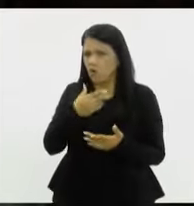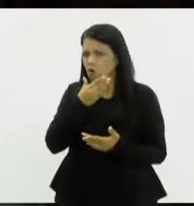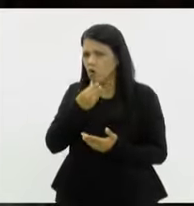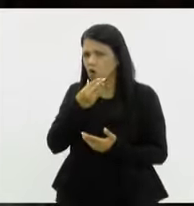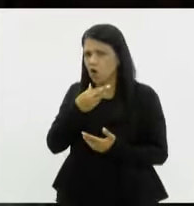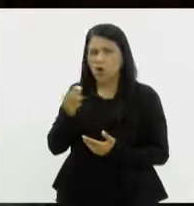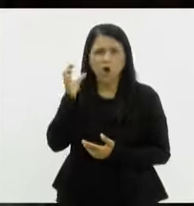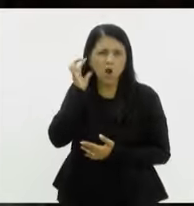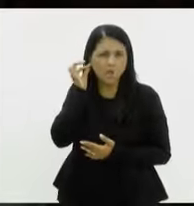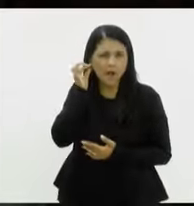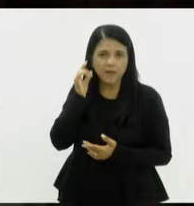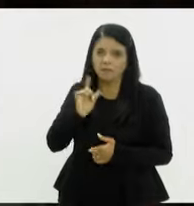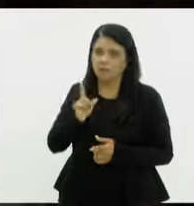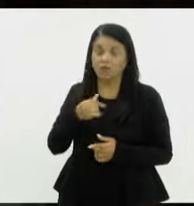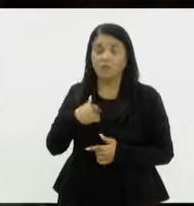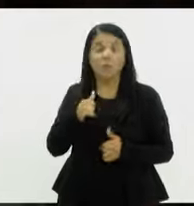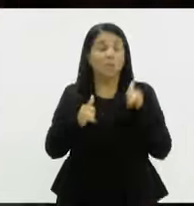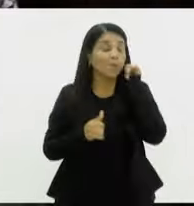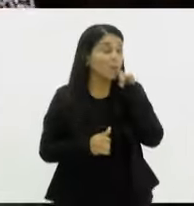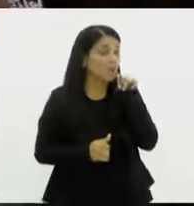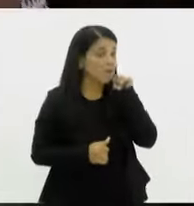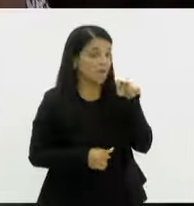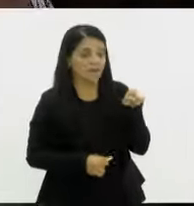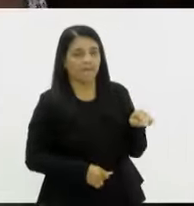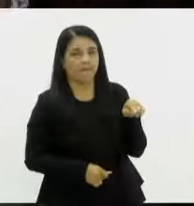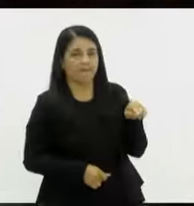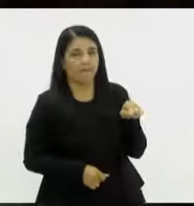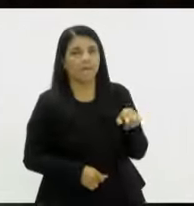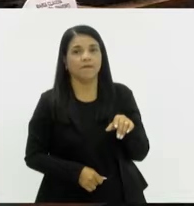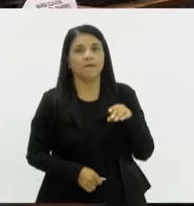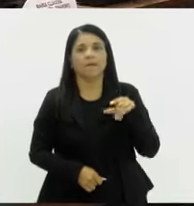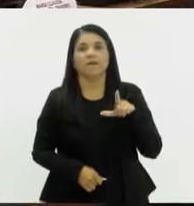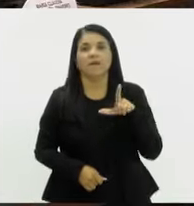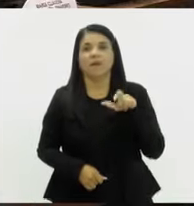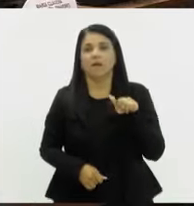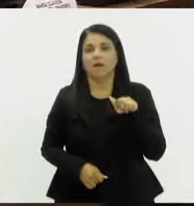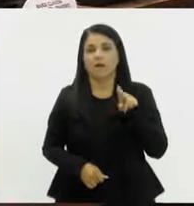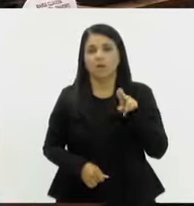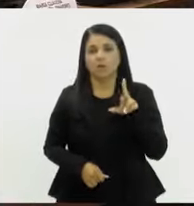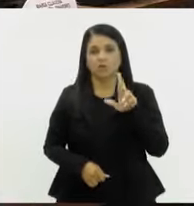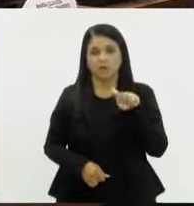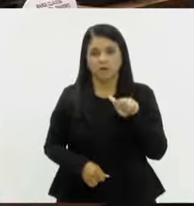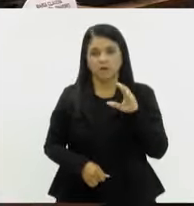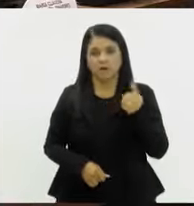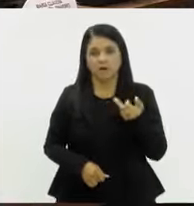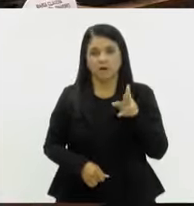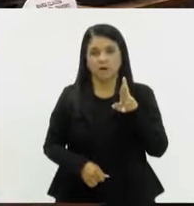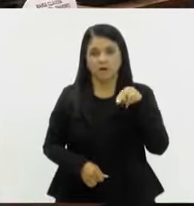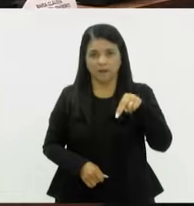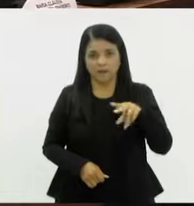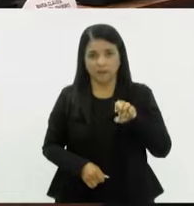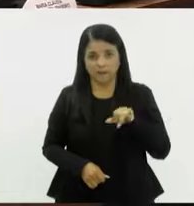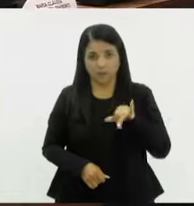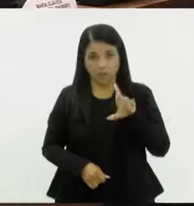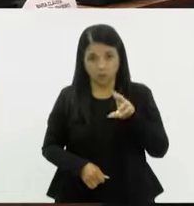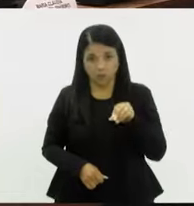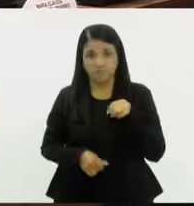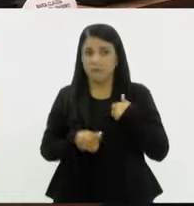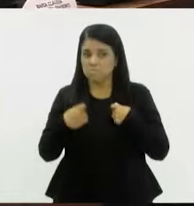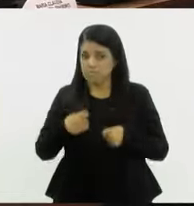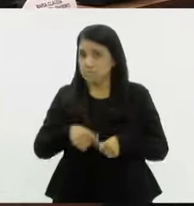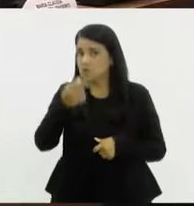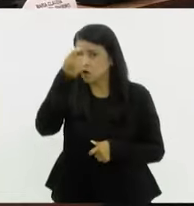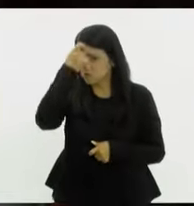Laura Carneiro então é importante que a gente tenha consciência que até isso eles tiram de nós até as